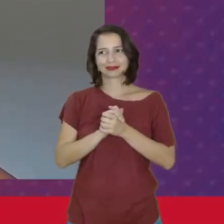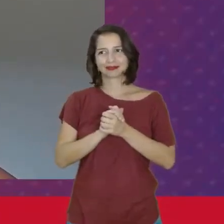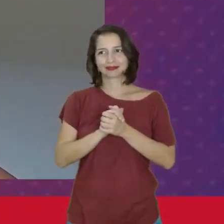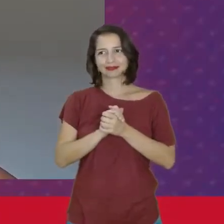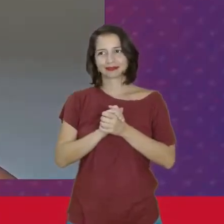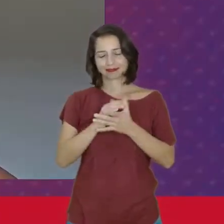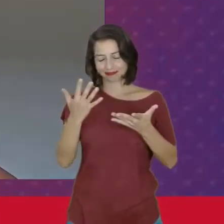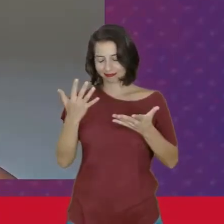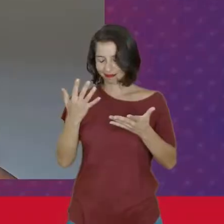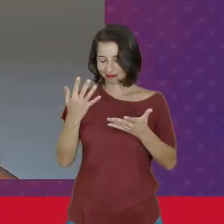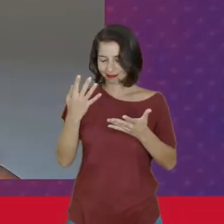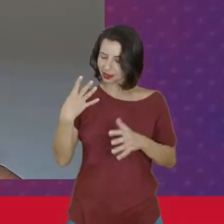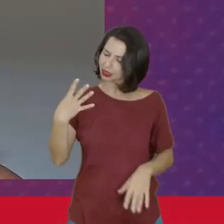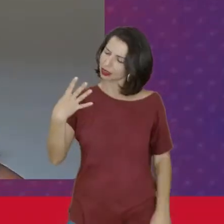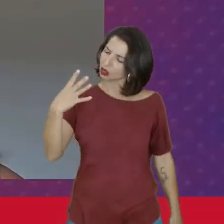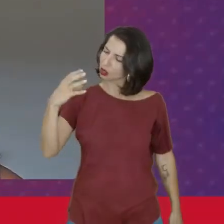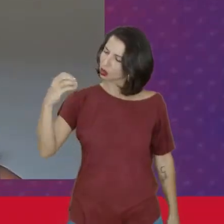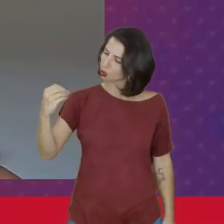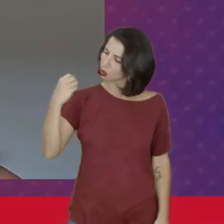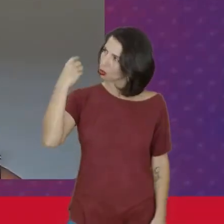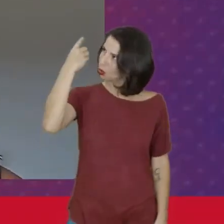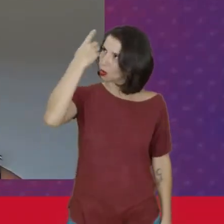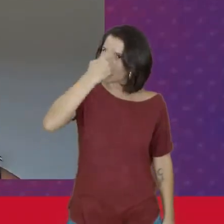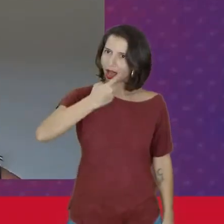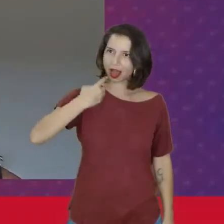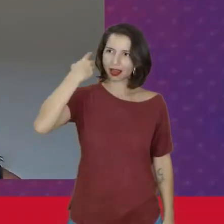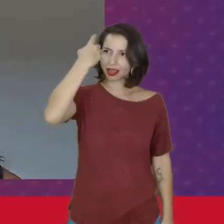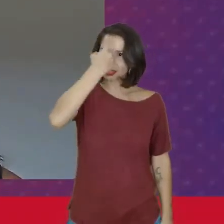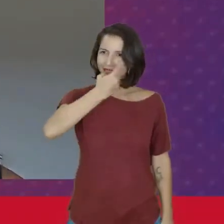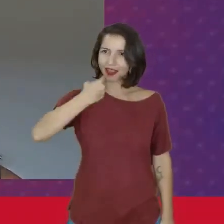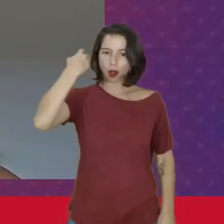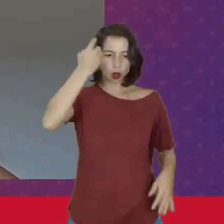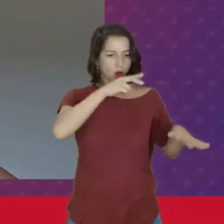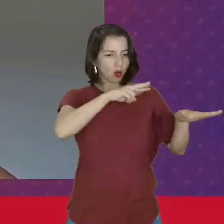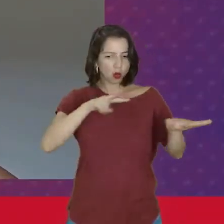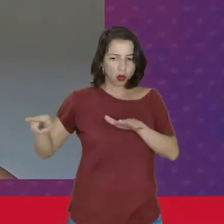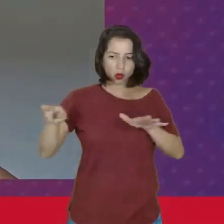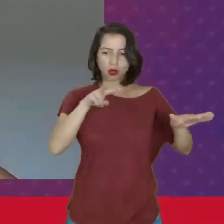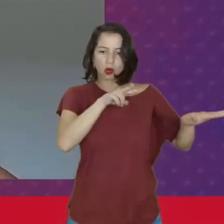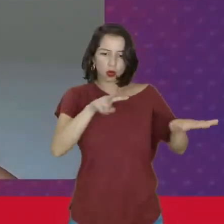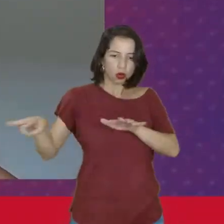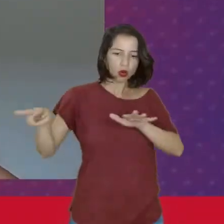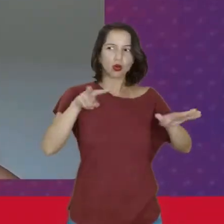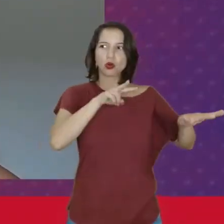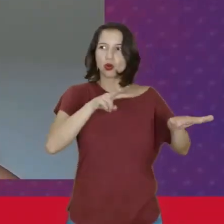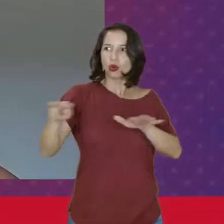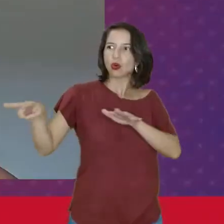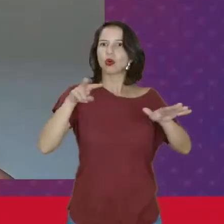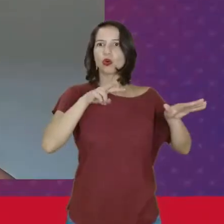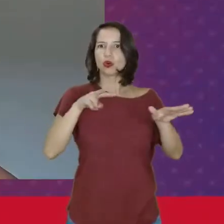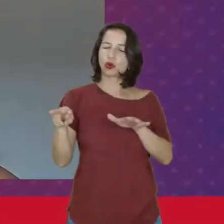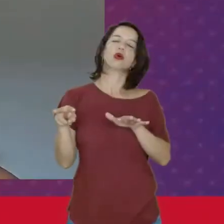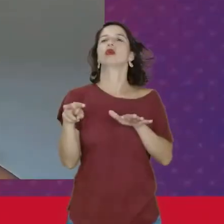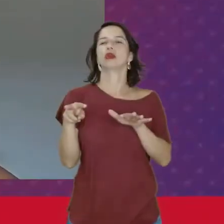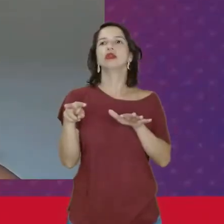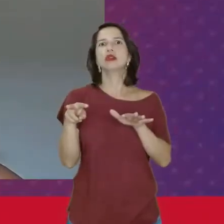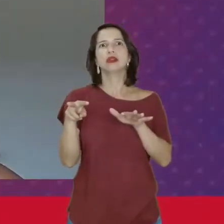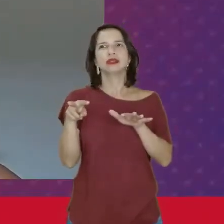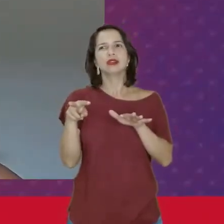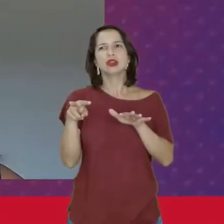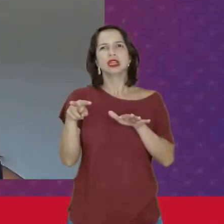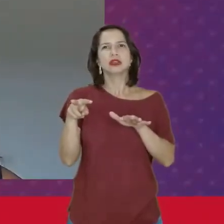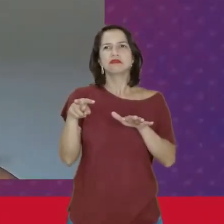De 40 horas semanais, dedicação exclusiva, significa que eu não devo trabalhar em